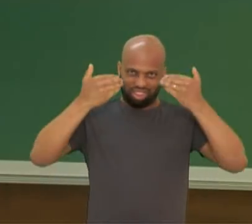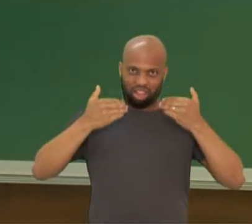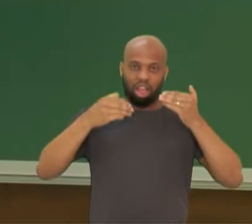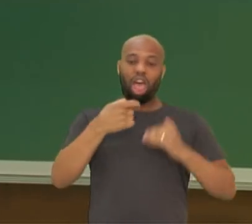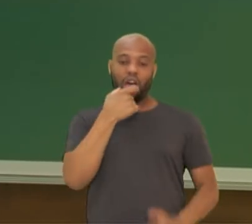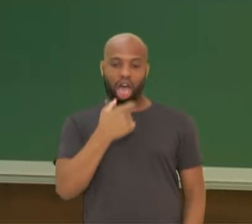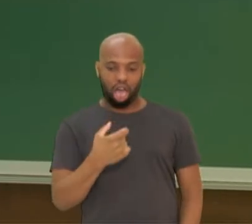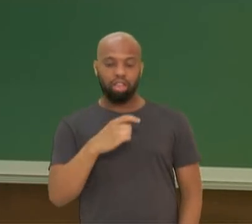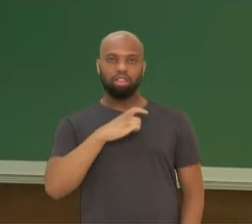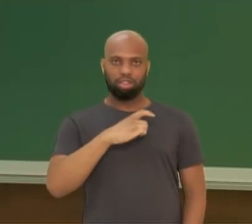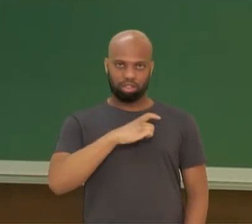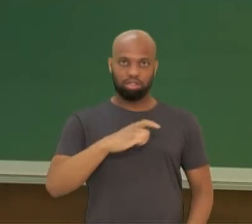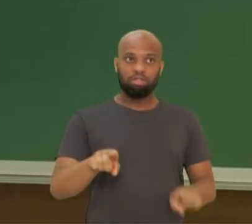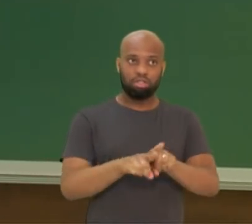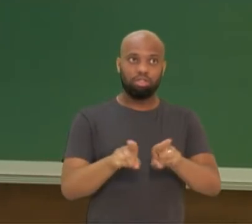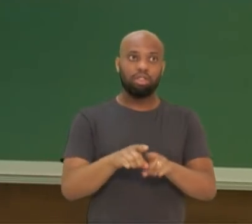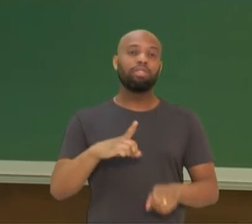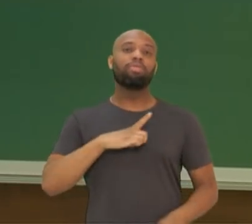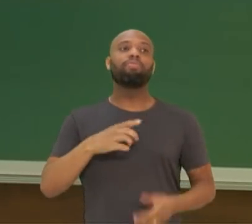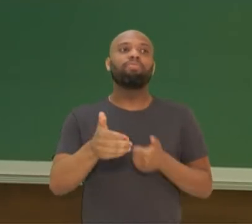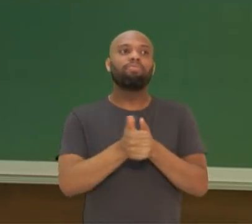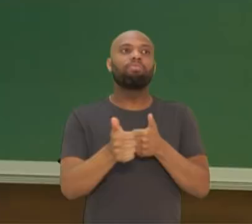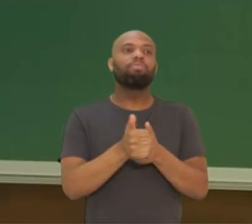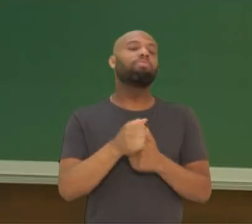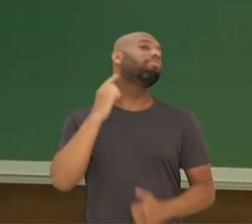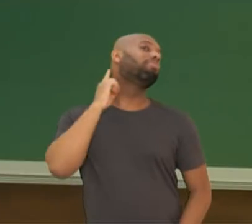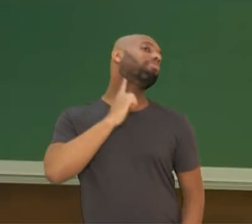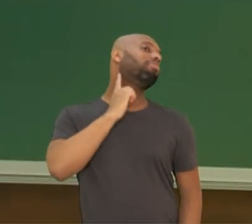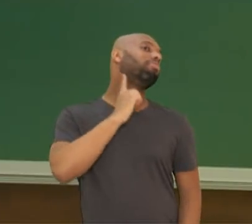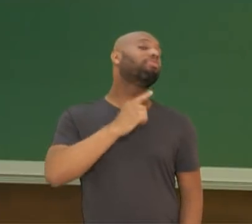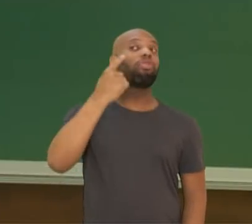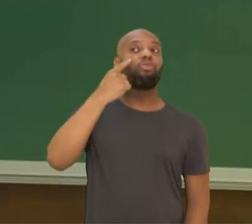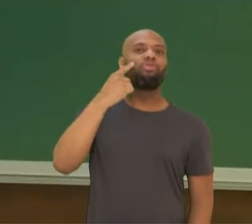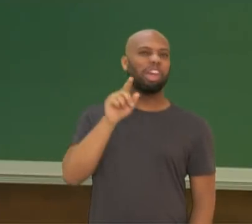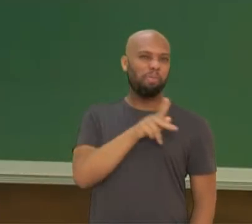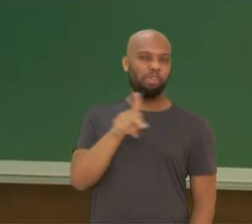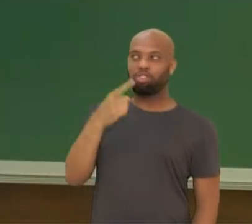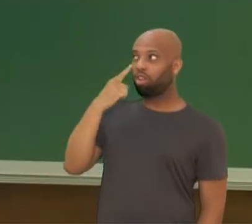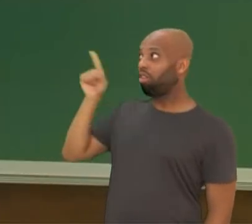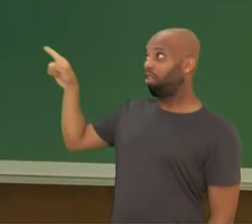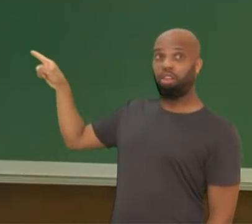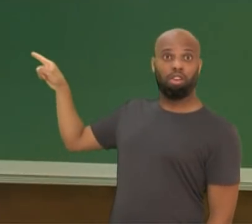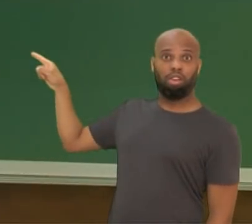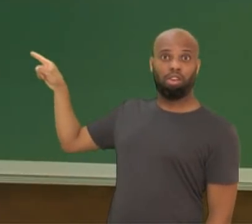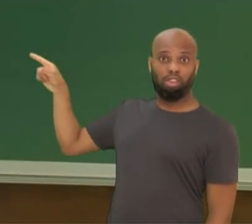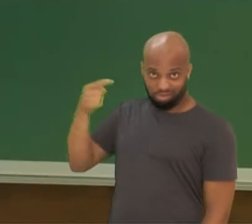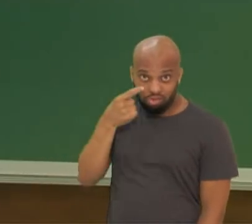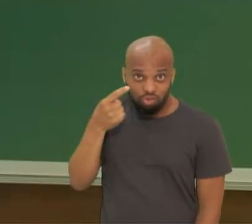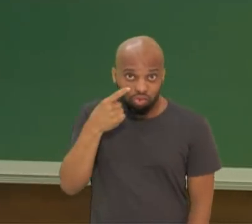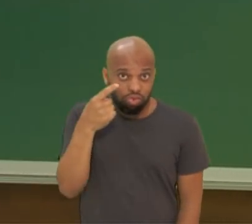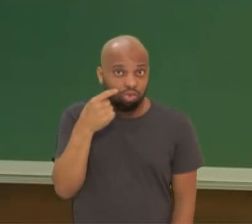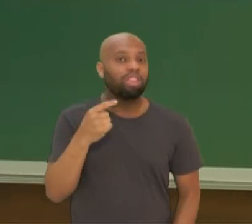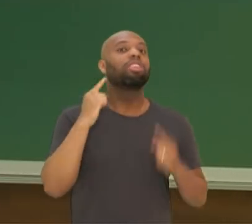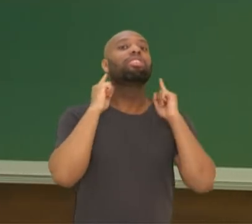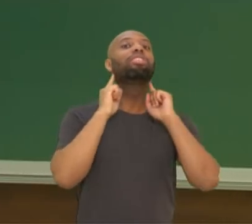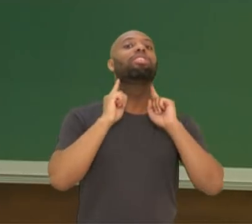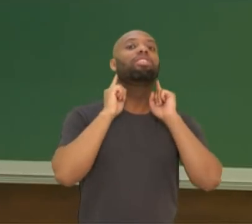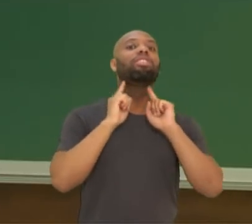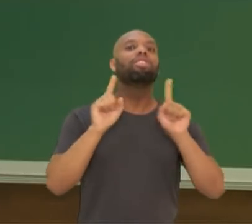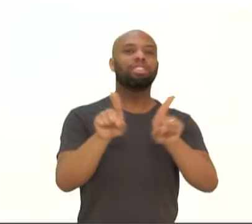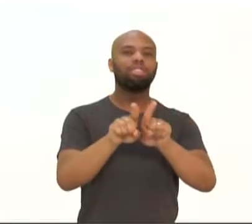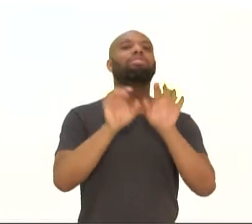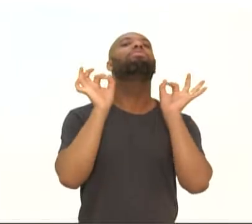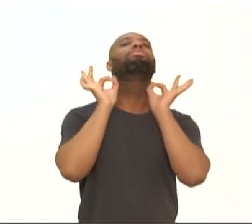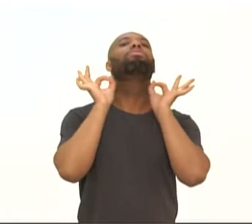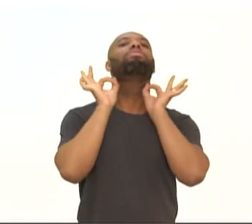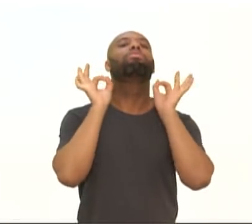temos elas também próximo aqui ao nosso rosto, nessa região aqui, tá? Do nosso maxilar. Então,